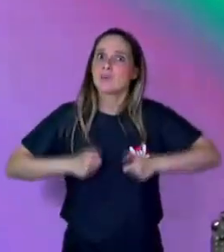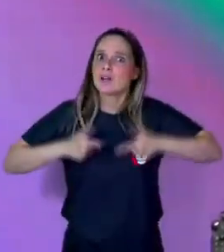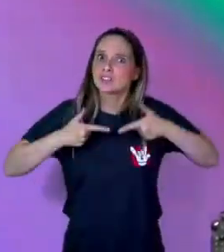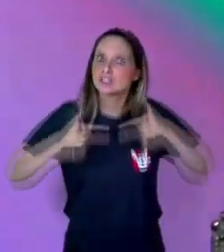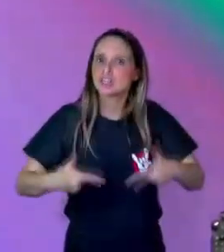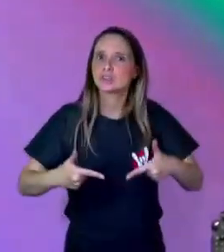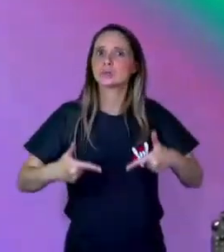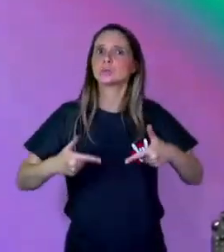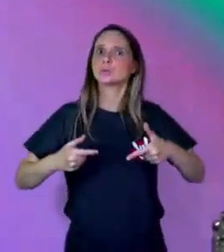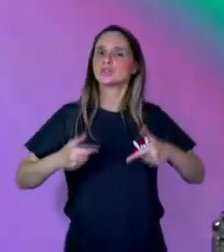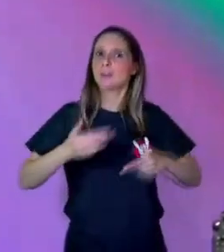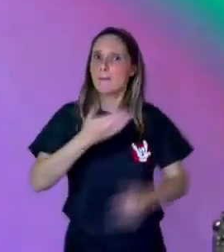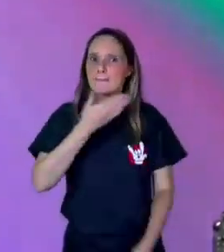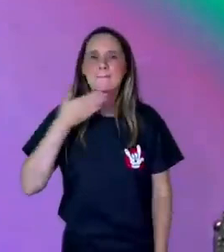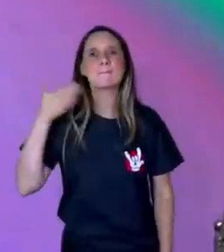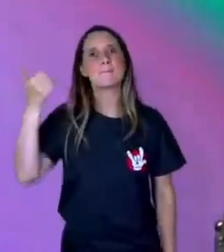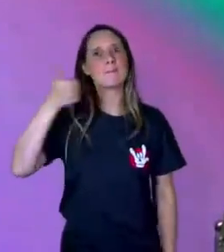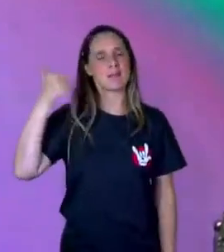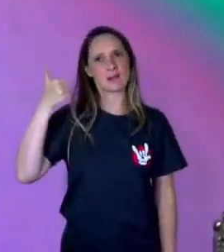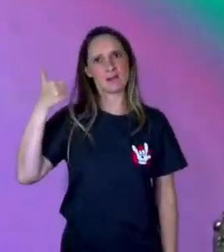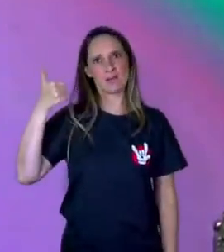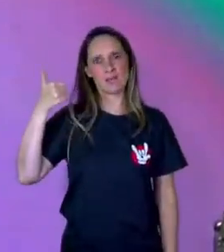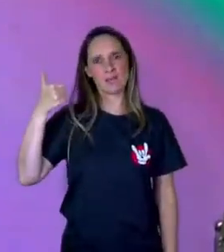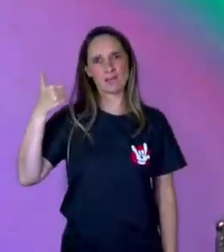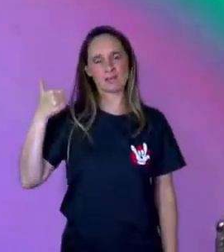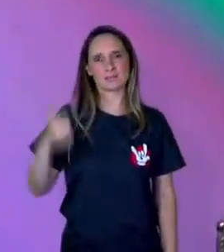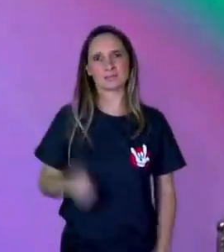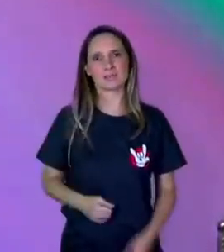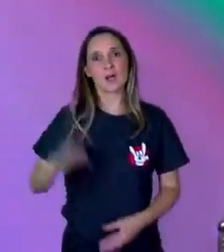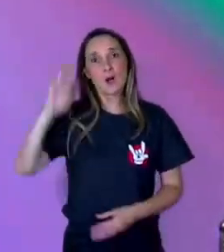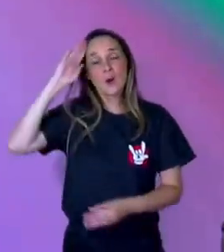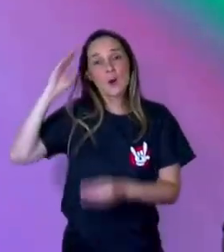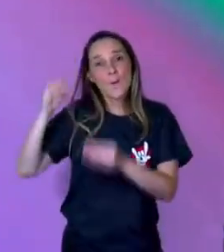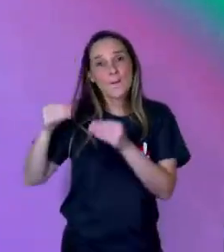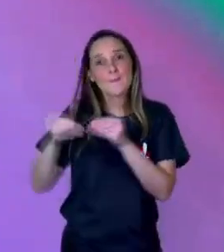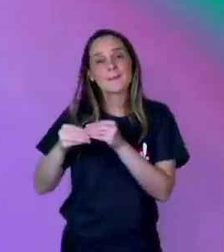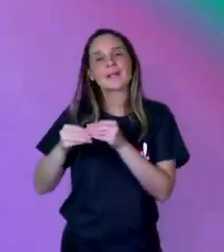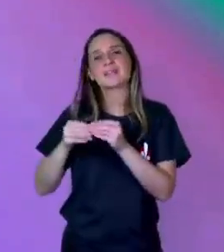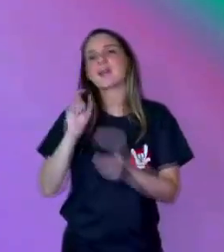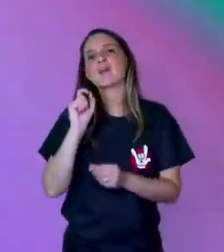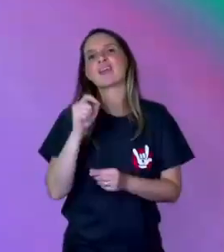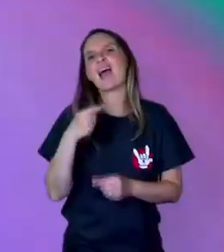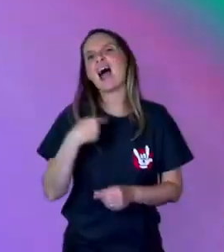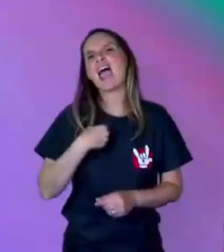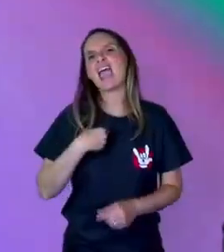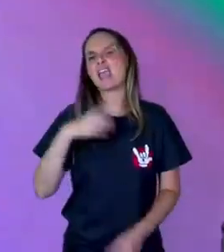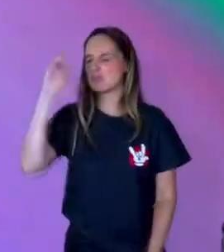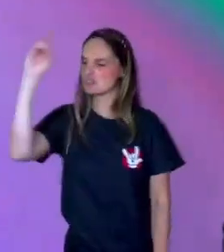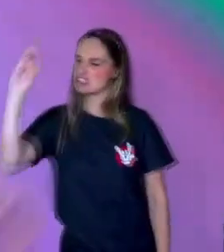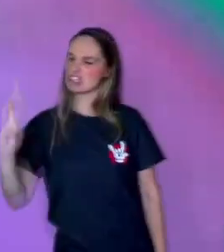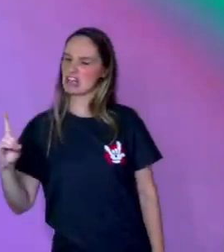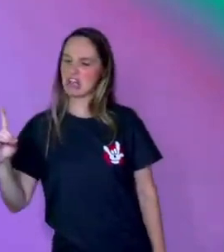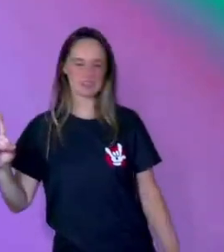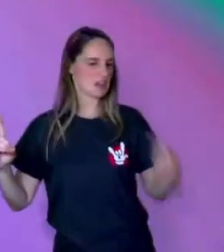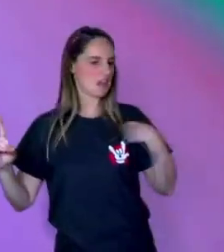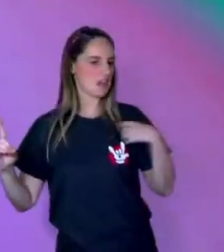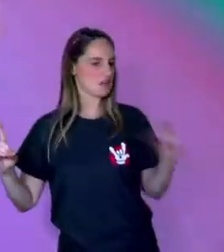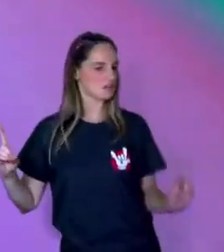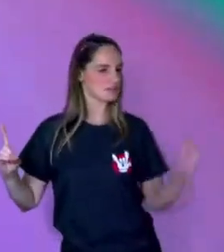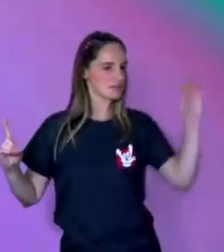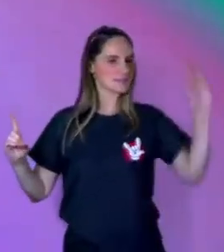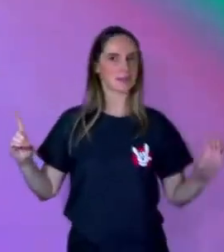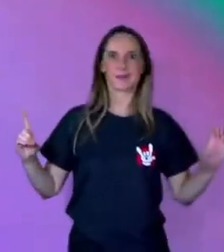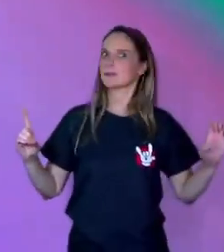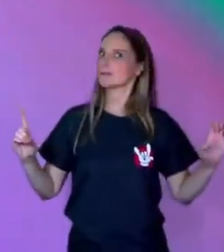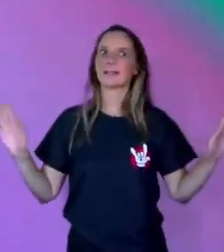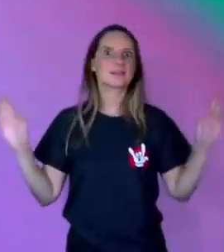agora. Entender que, Rodolfo, você é de direita ou você é de esquerda? Eu sou do alto, cara.